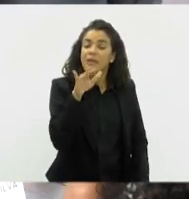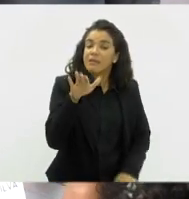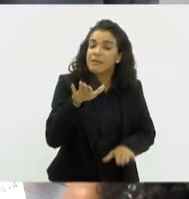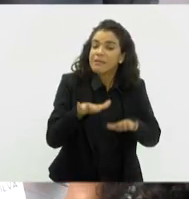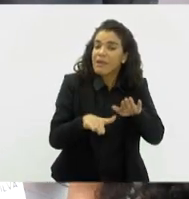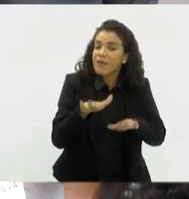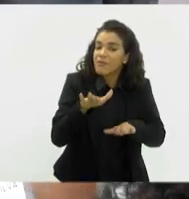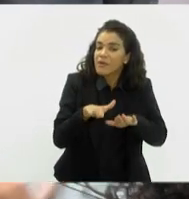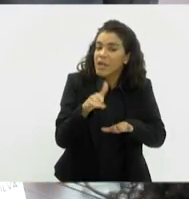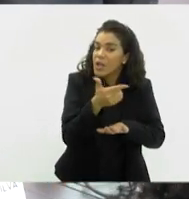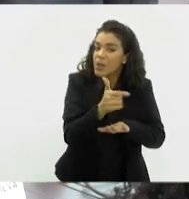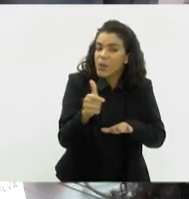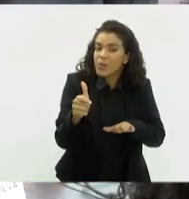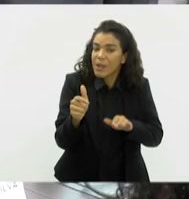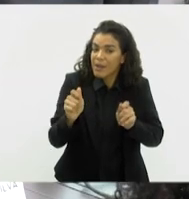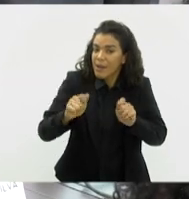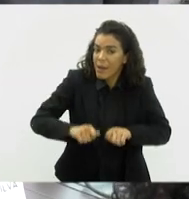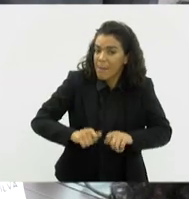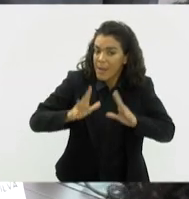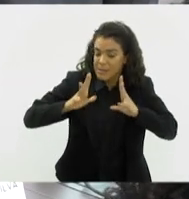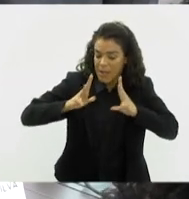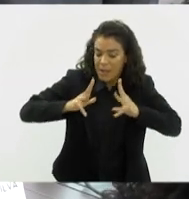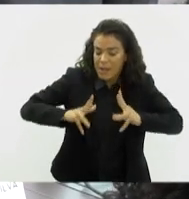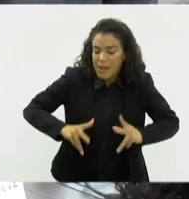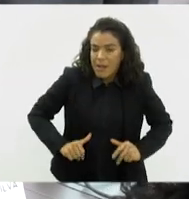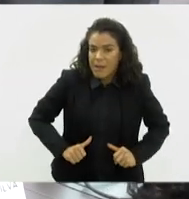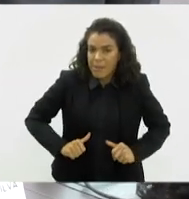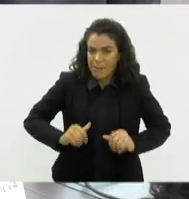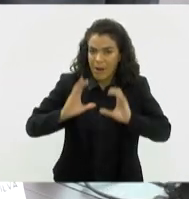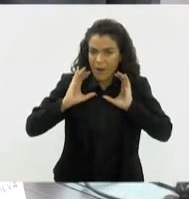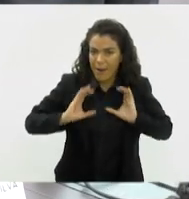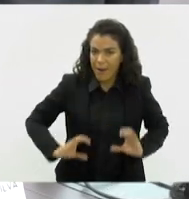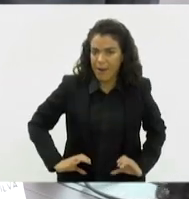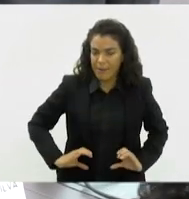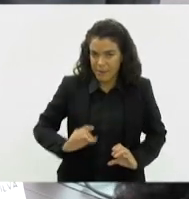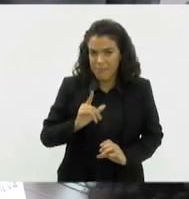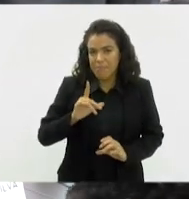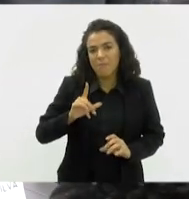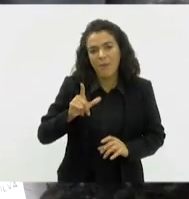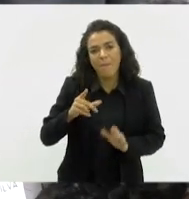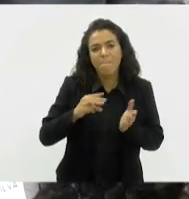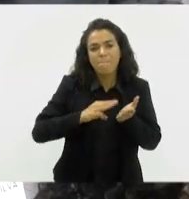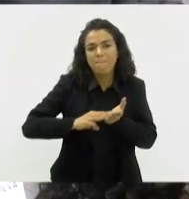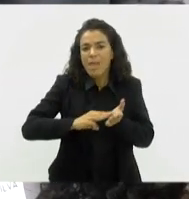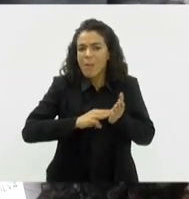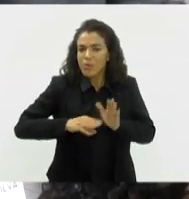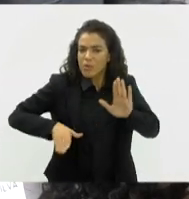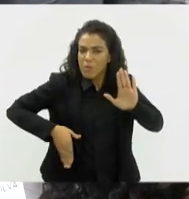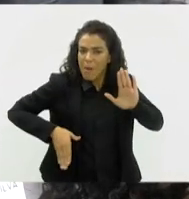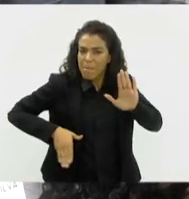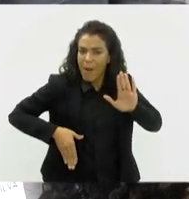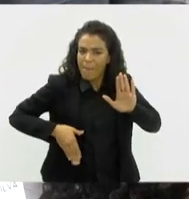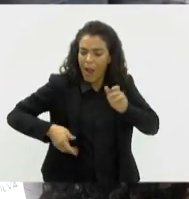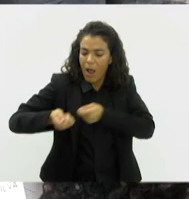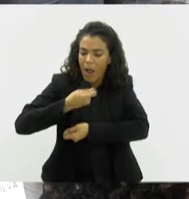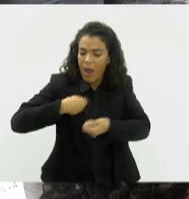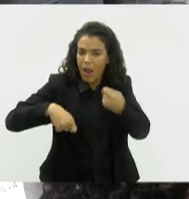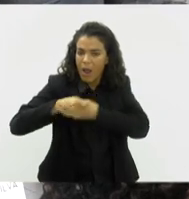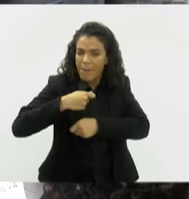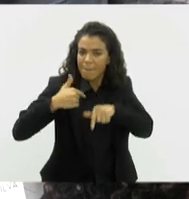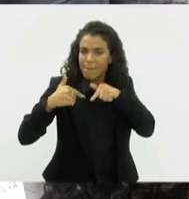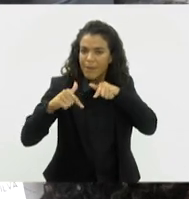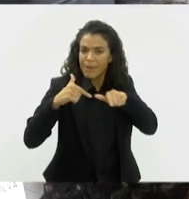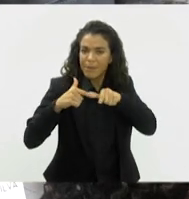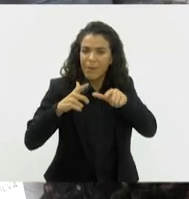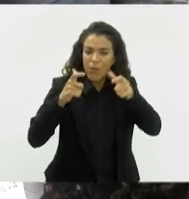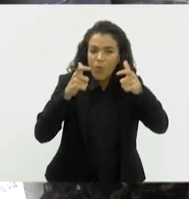tenha a reputação ilibada o suficiente como ex-membro de uma facção criminosa para adentrar num lugar e trabalhar num lugar